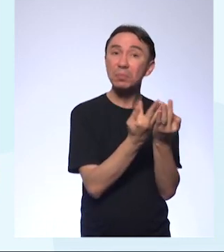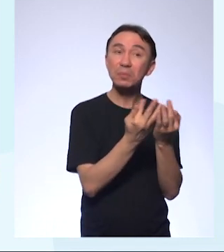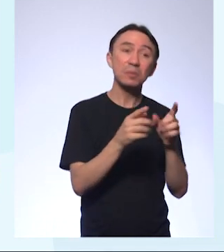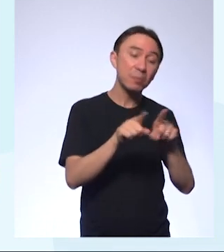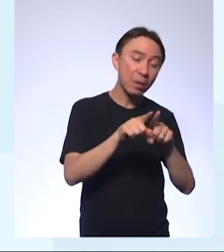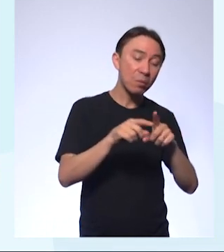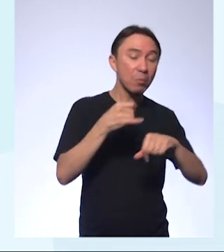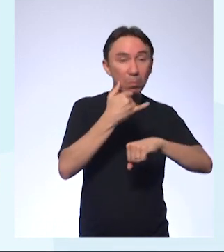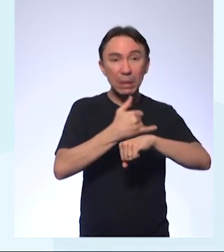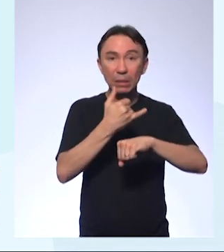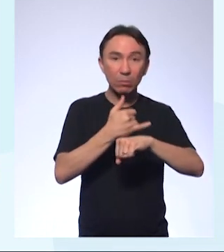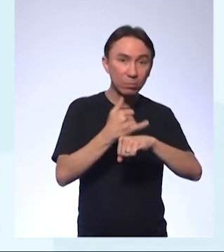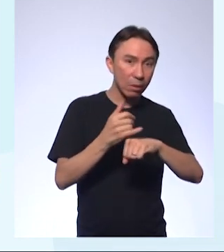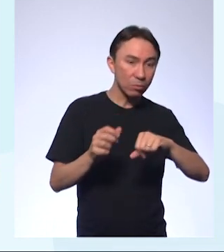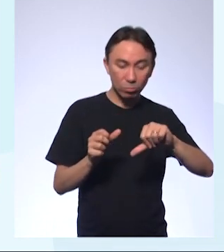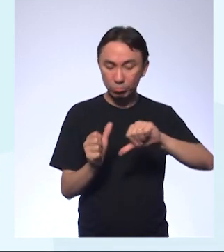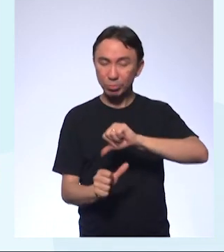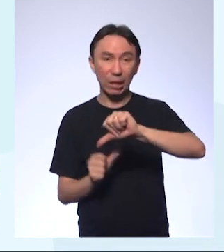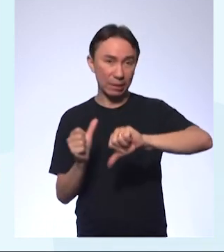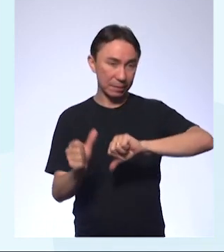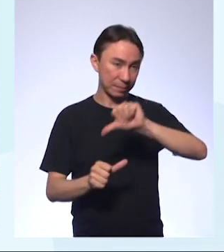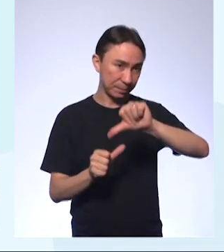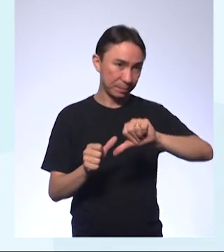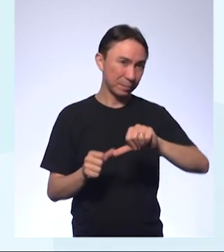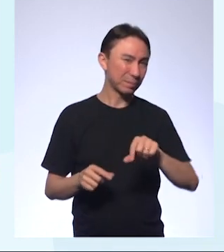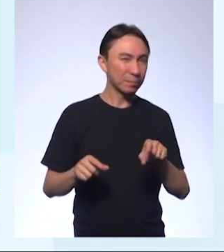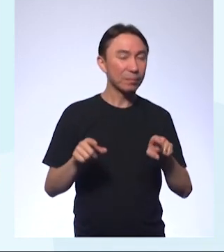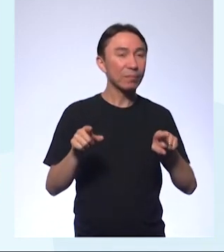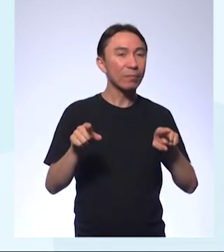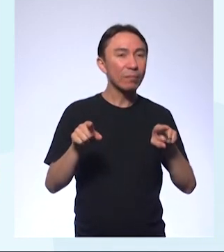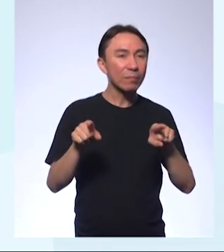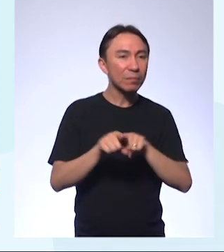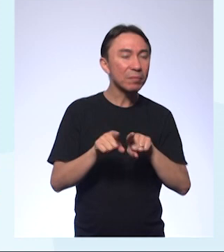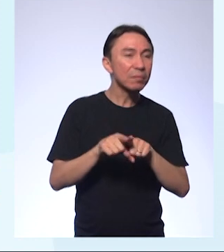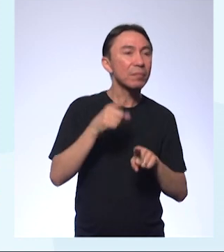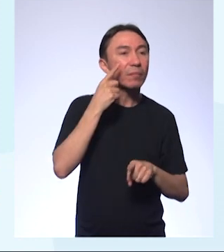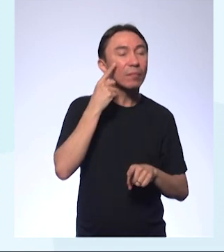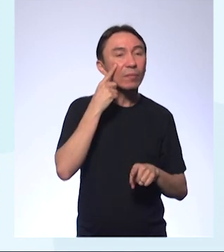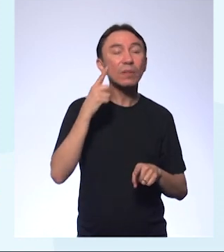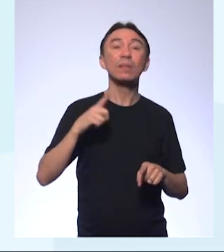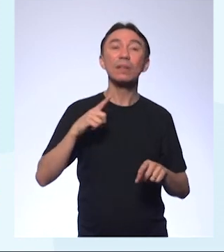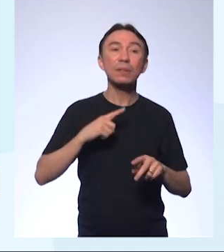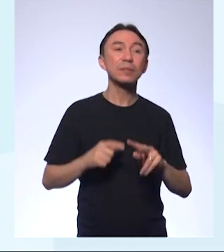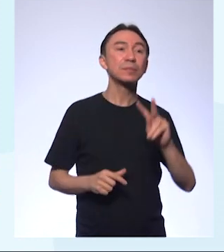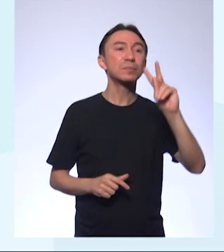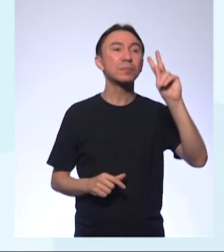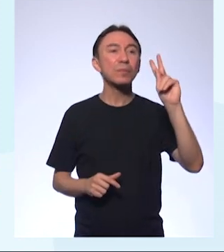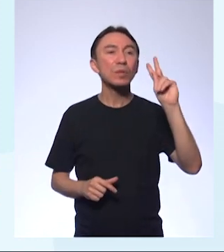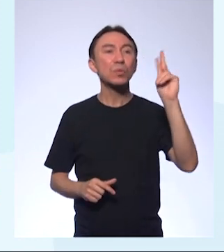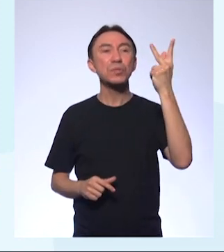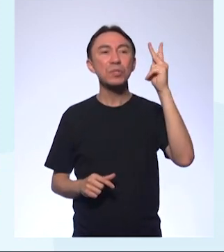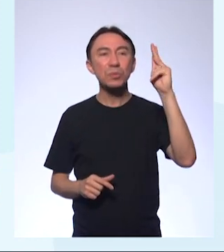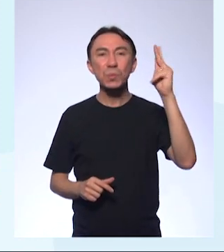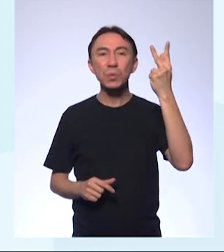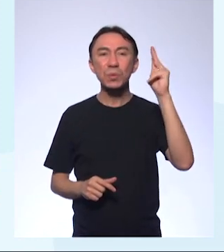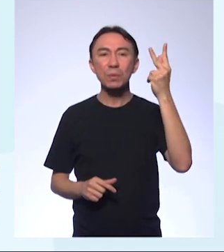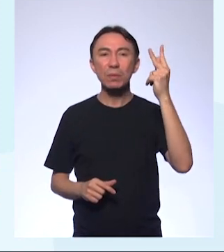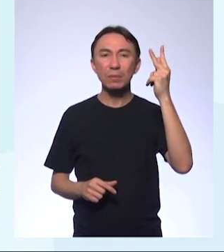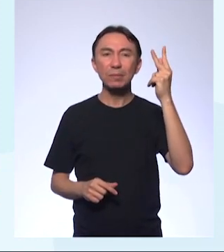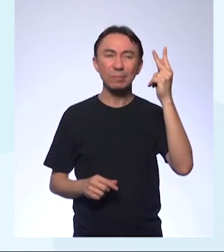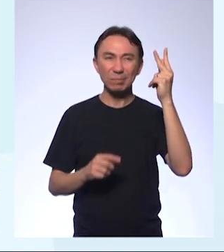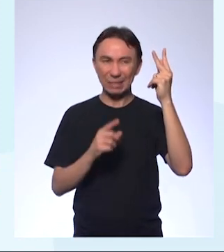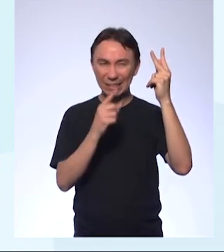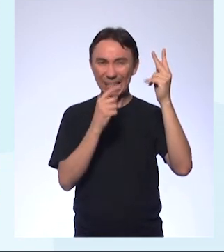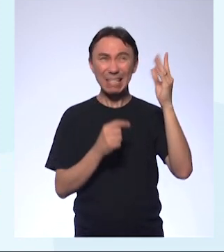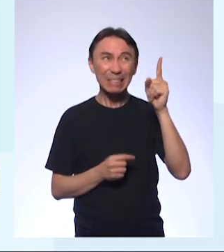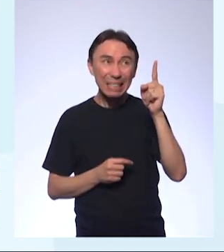transição. E aqui não está aparecendo, mas na tabela maiorzinha, a gente tem o hidrogênio verdinho lá em cima, na família 1, no grupo